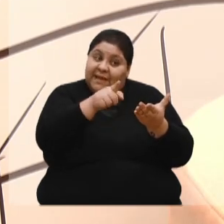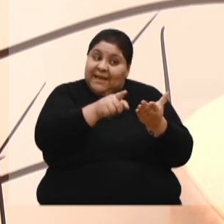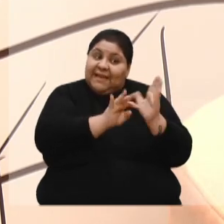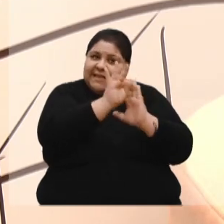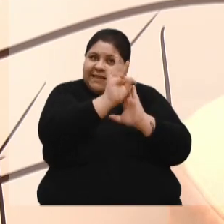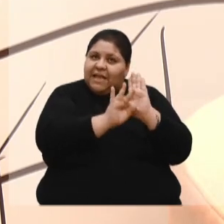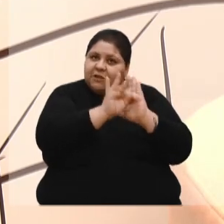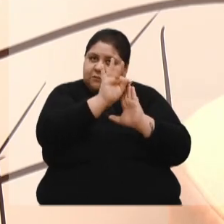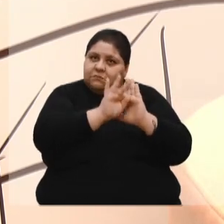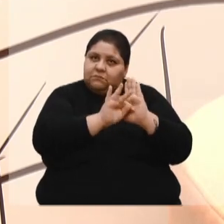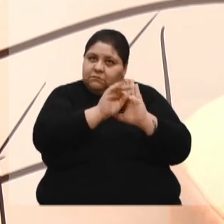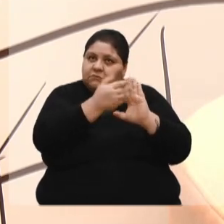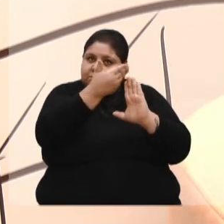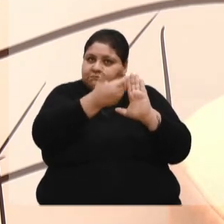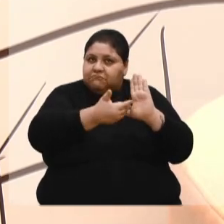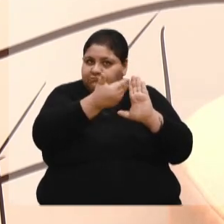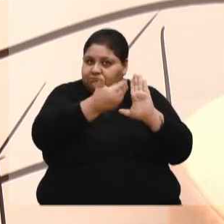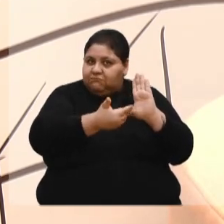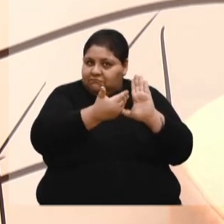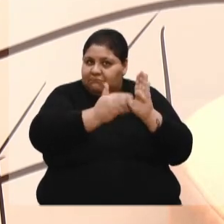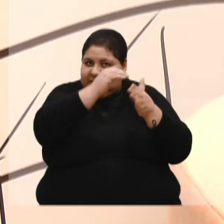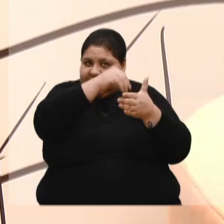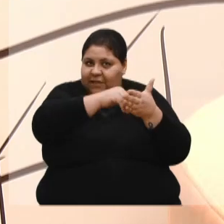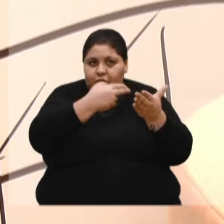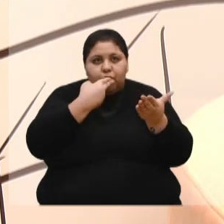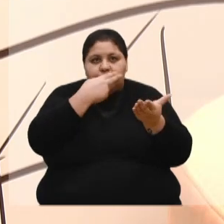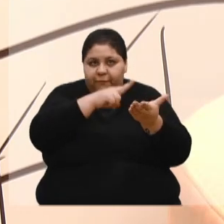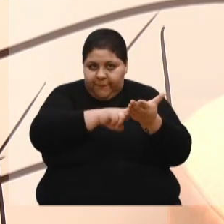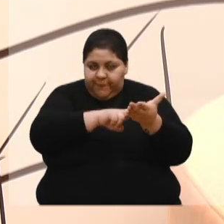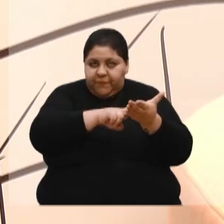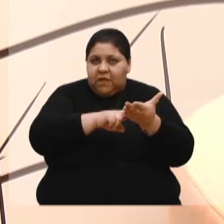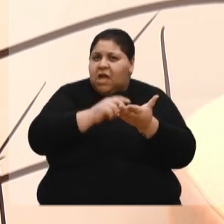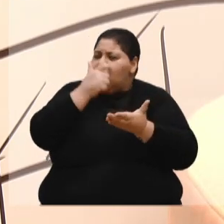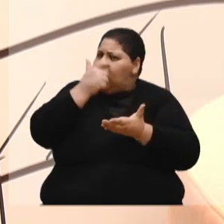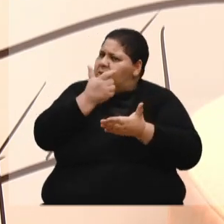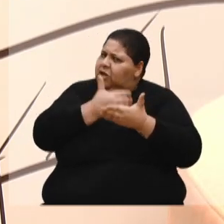daquele texto que está numa carta. E eu acho que